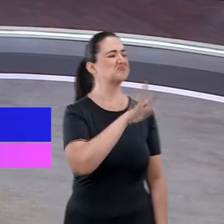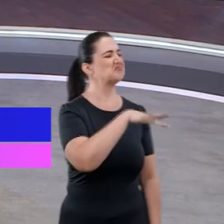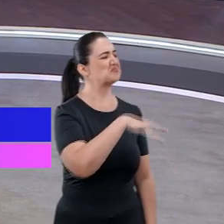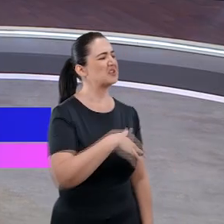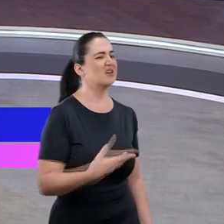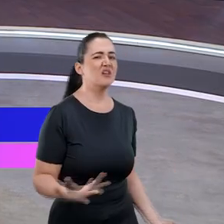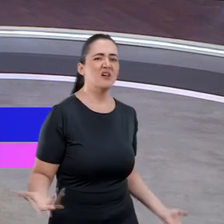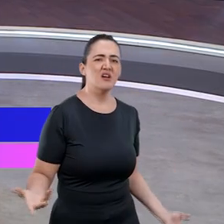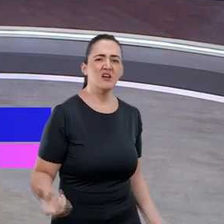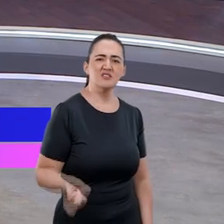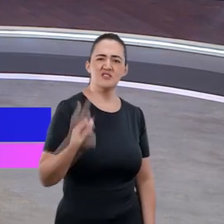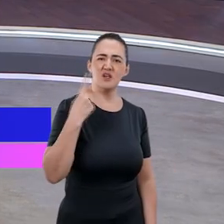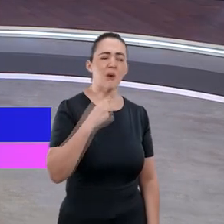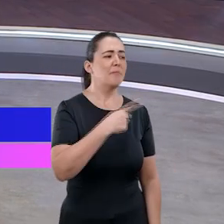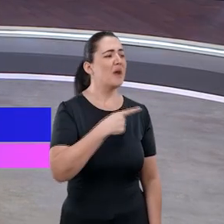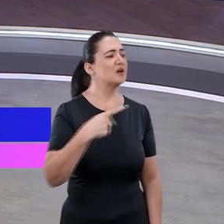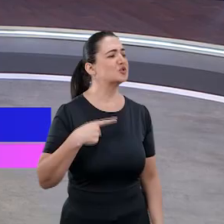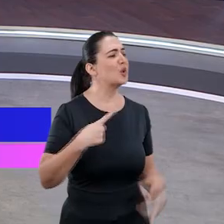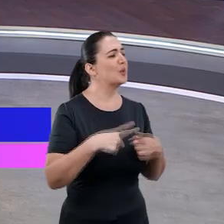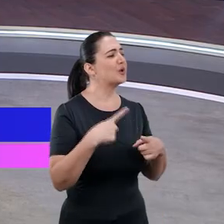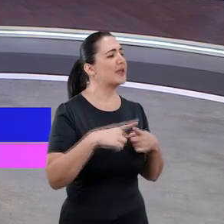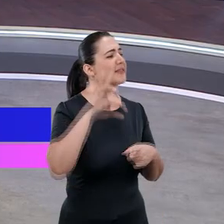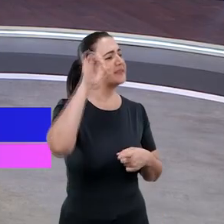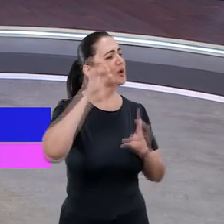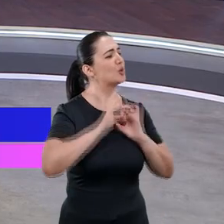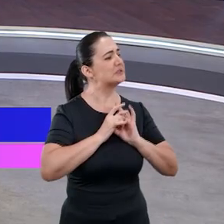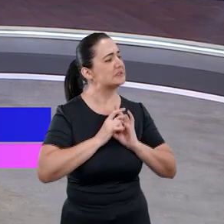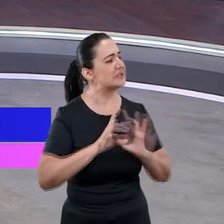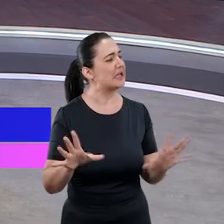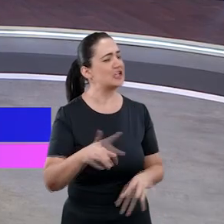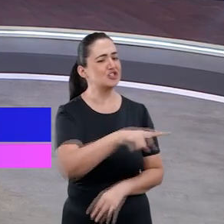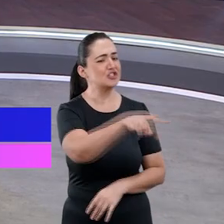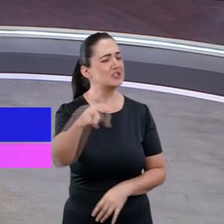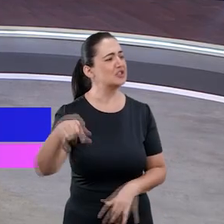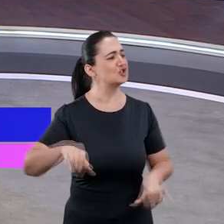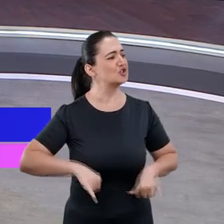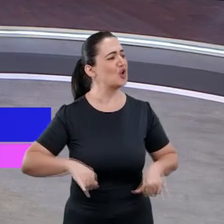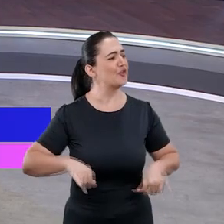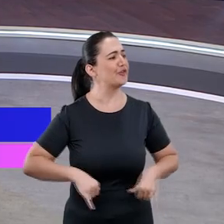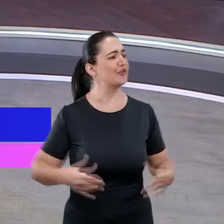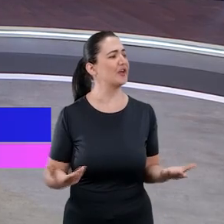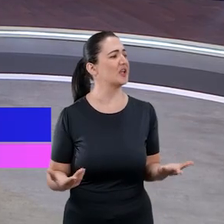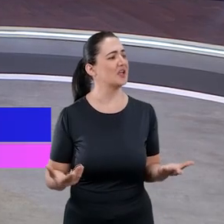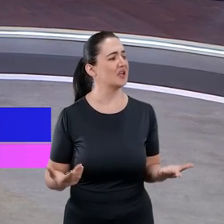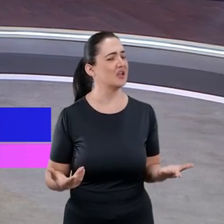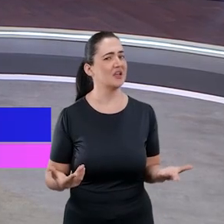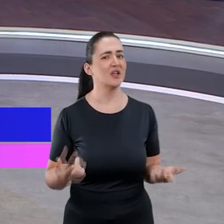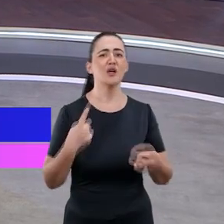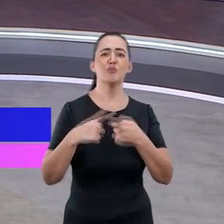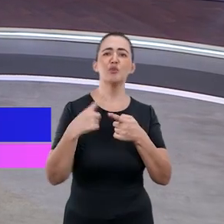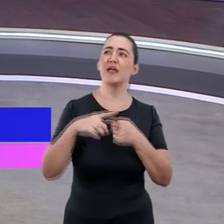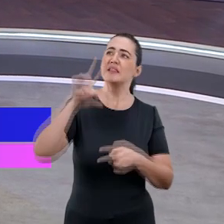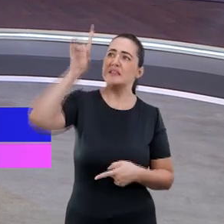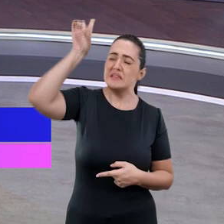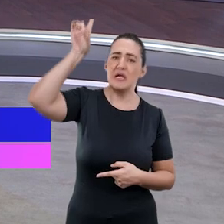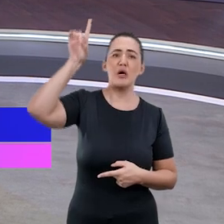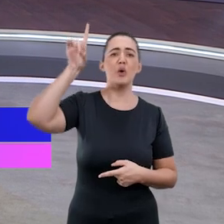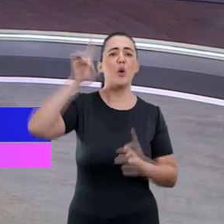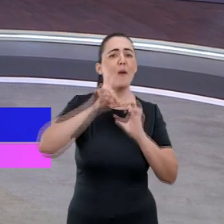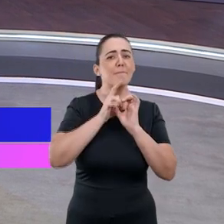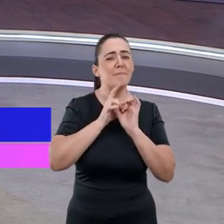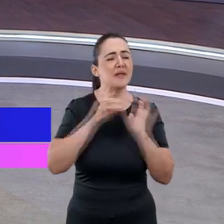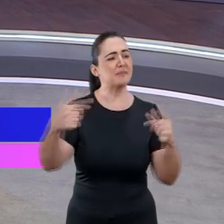deixa as pessoas passarem por tanto sofrimento? Por que Deus permite que eu